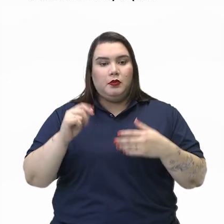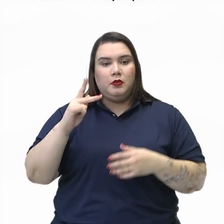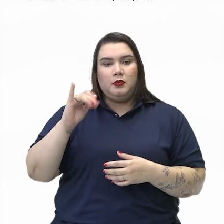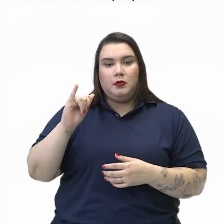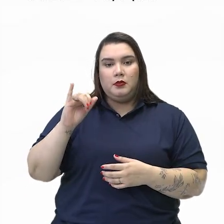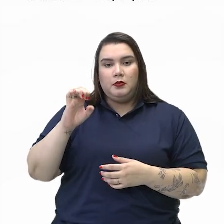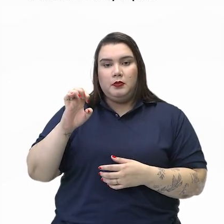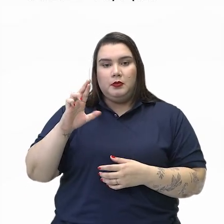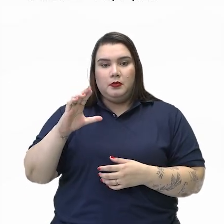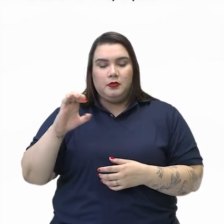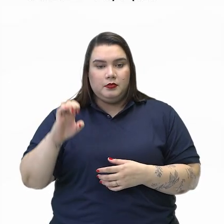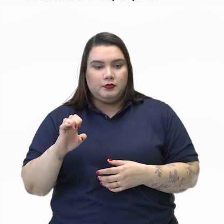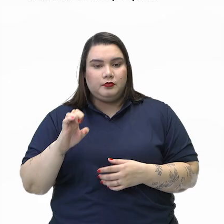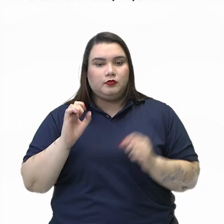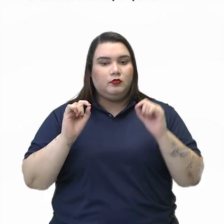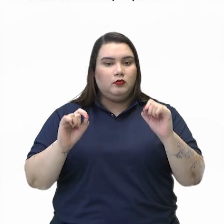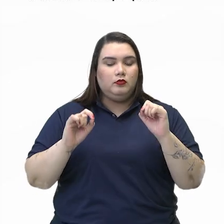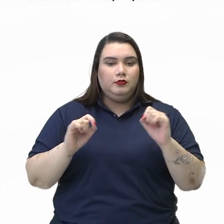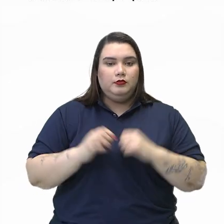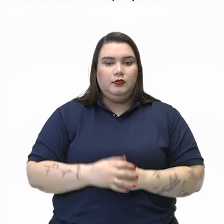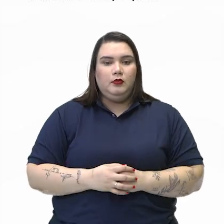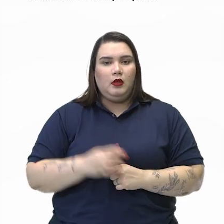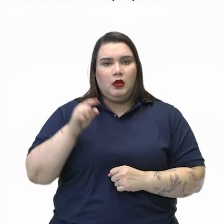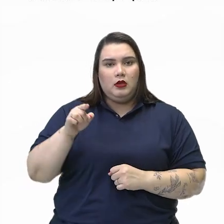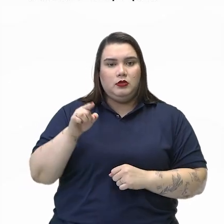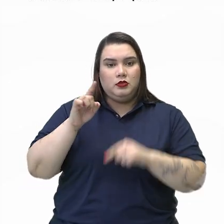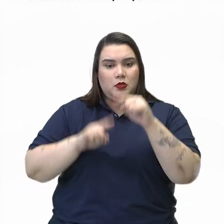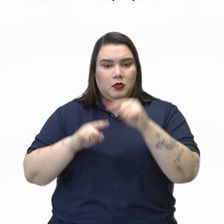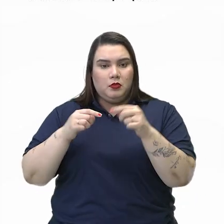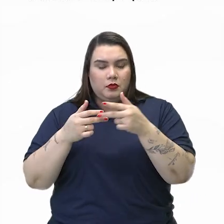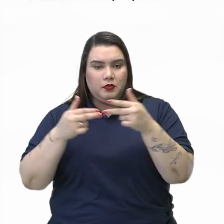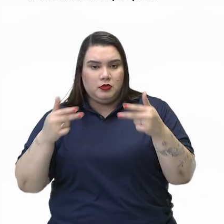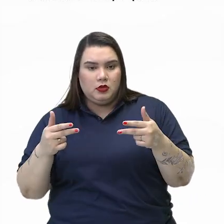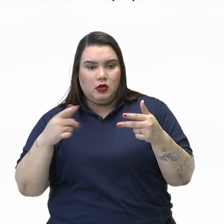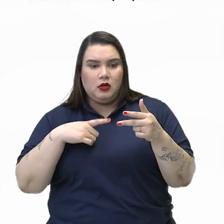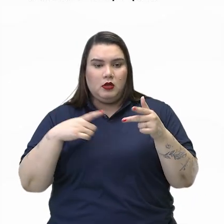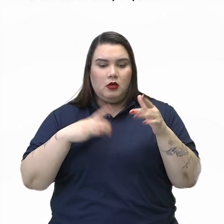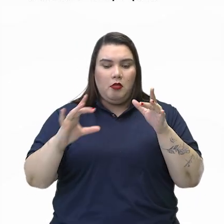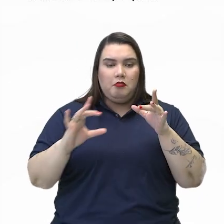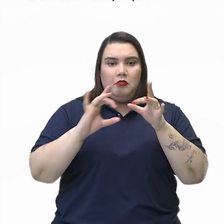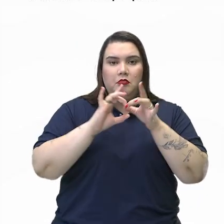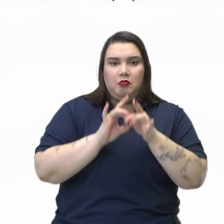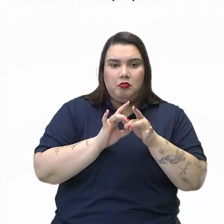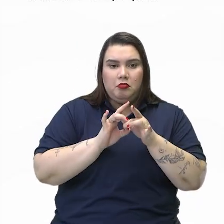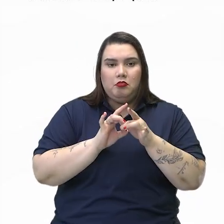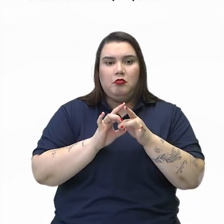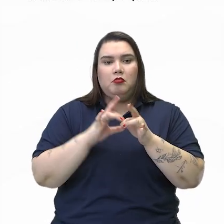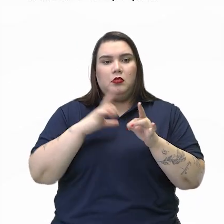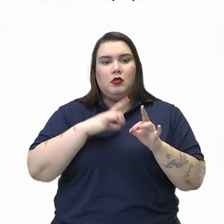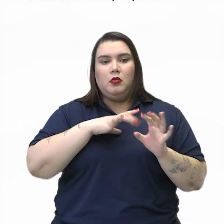nós vamos observar que esse objeto, ele vai nos ser algo que vai trazer